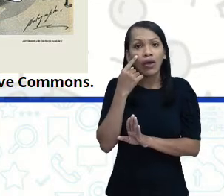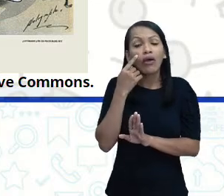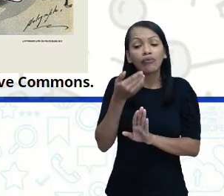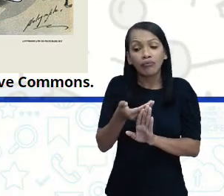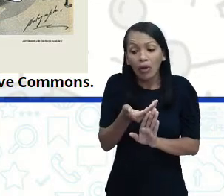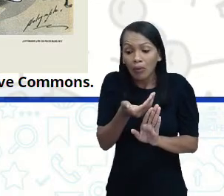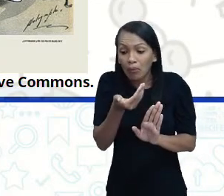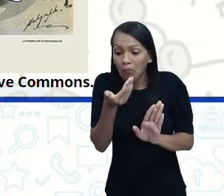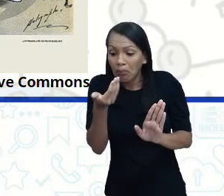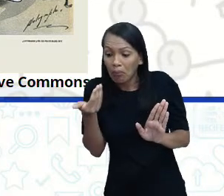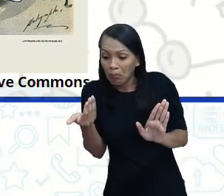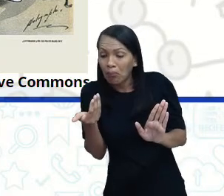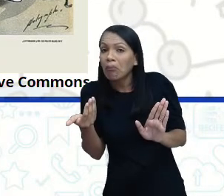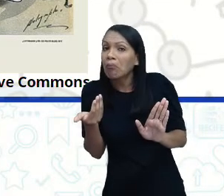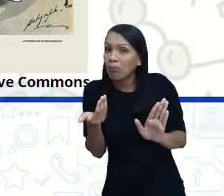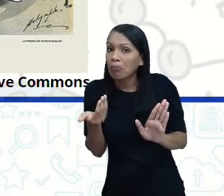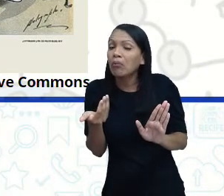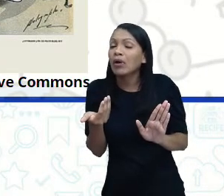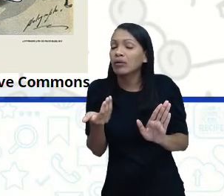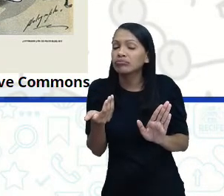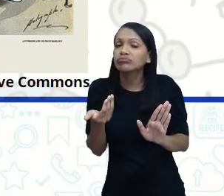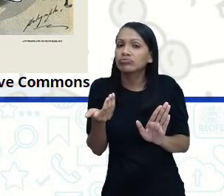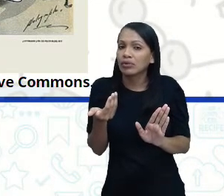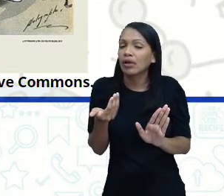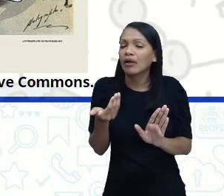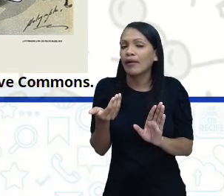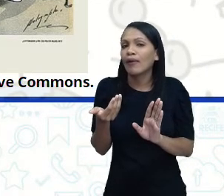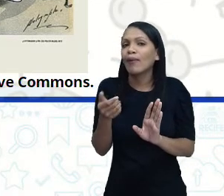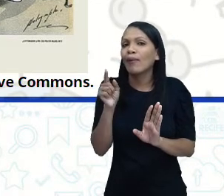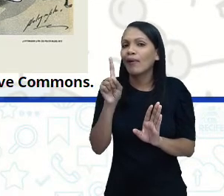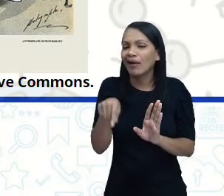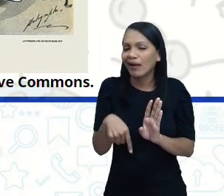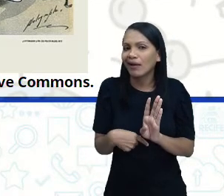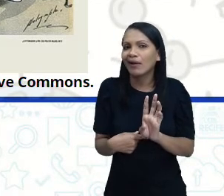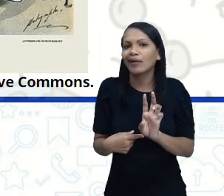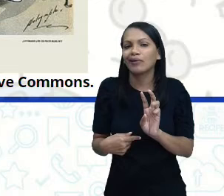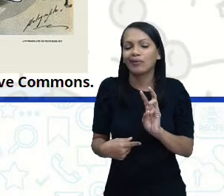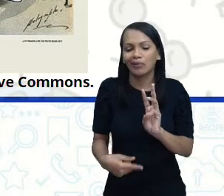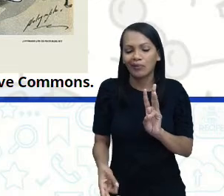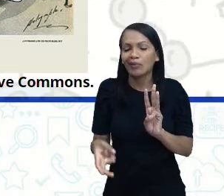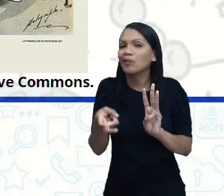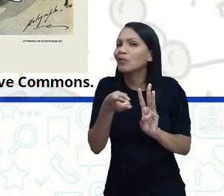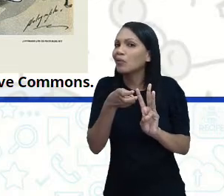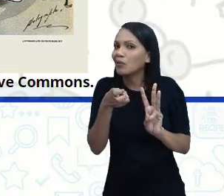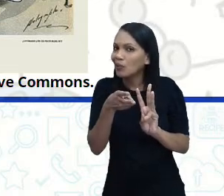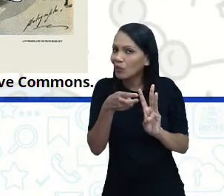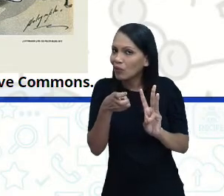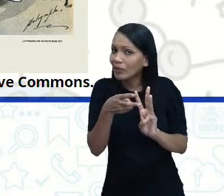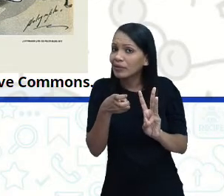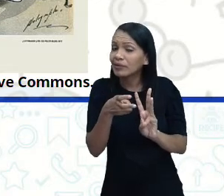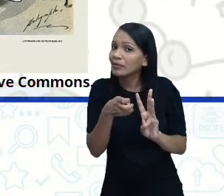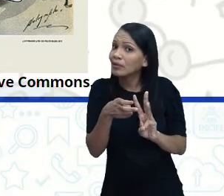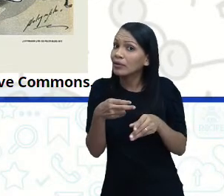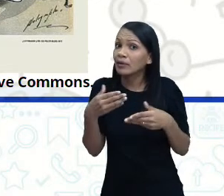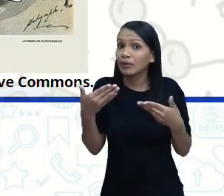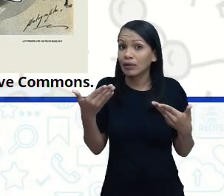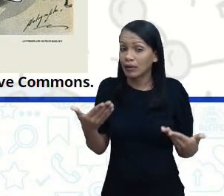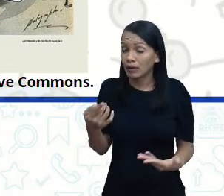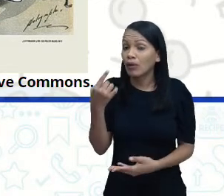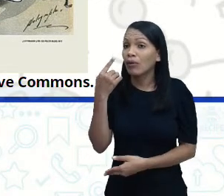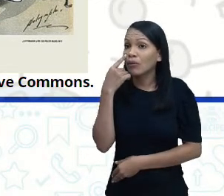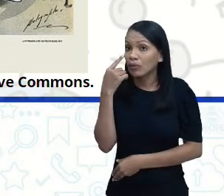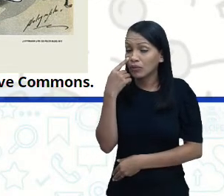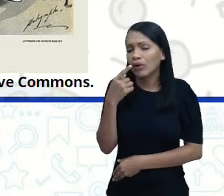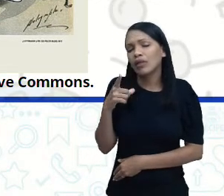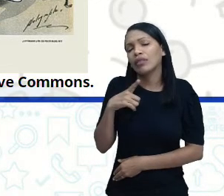a imagem ela quer mostrar aquela figura, né, como um indígena. Então a gente teria aí, ó,